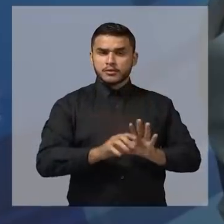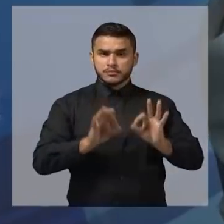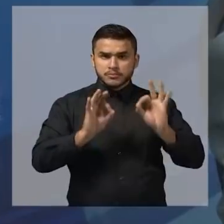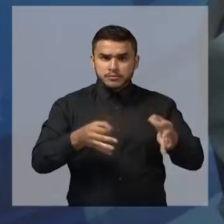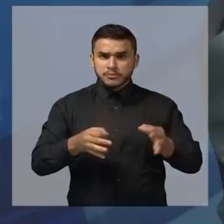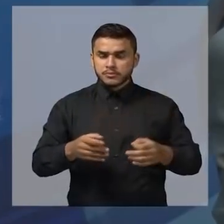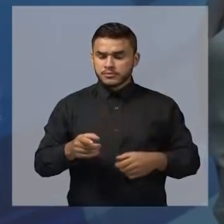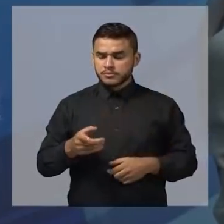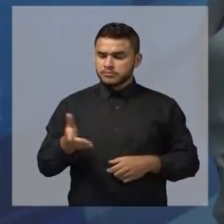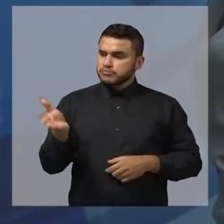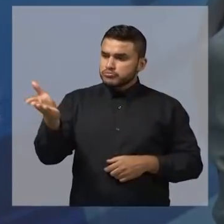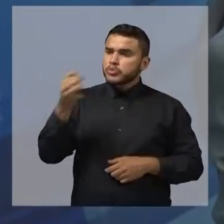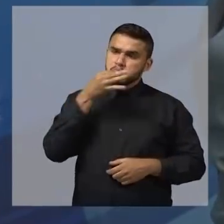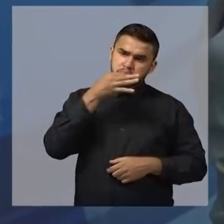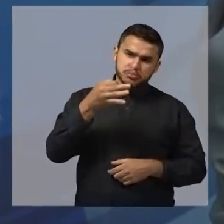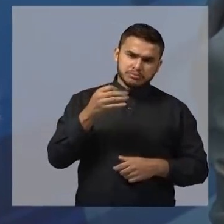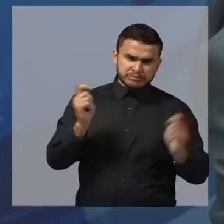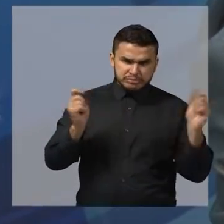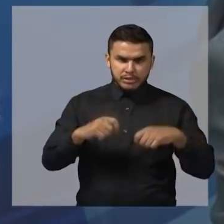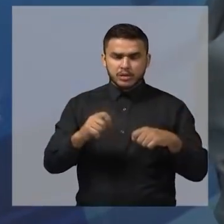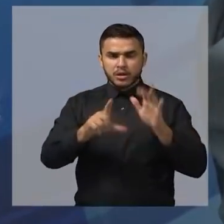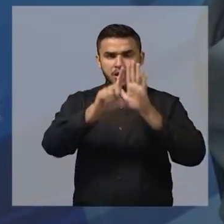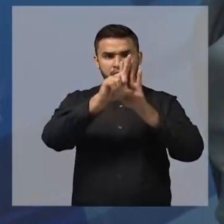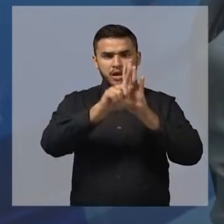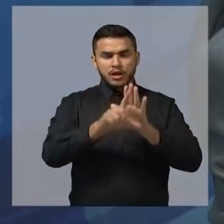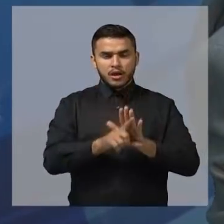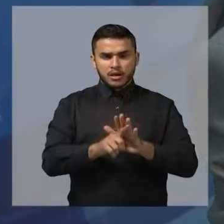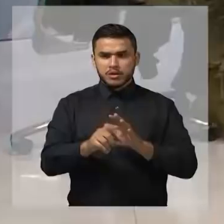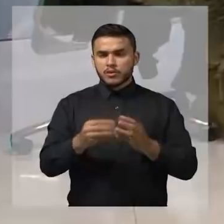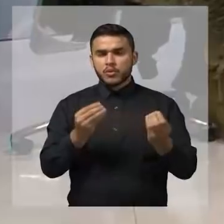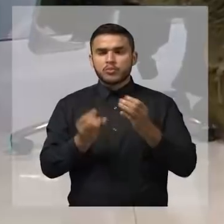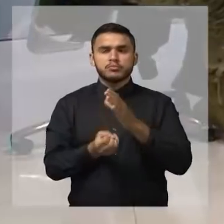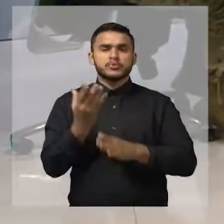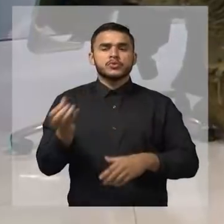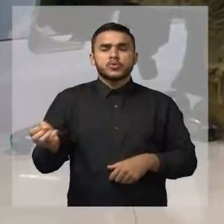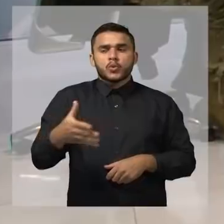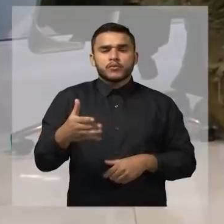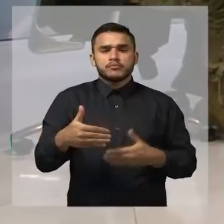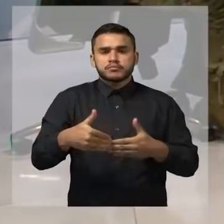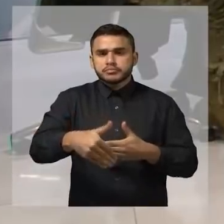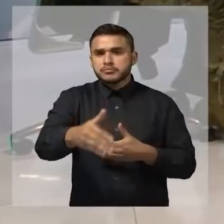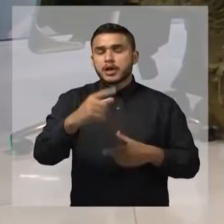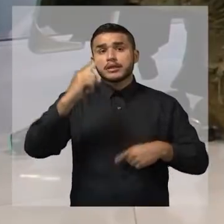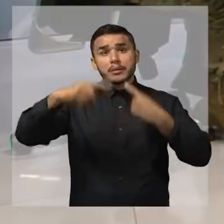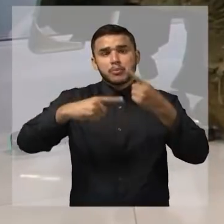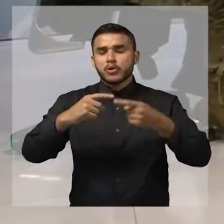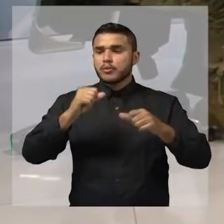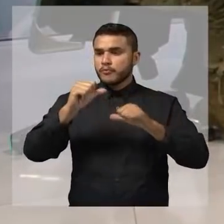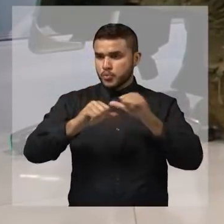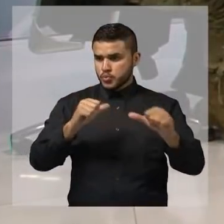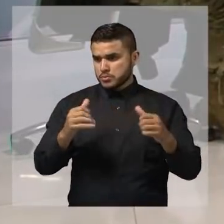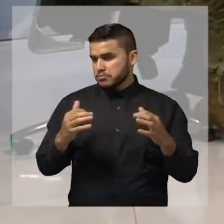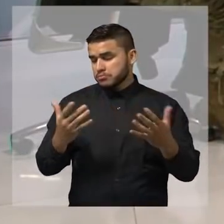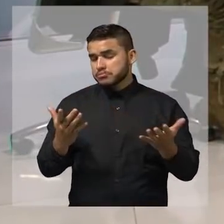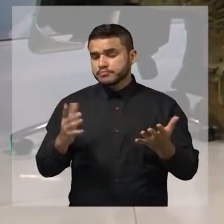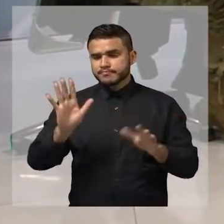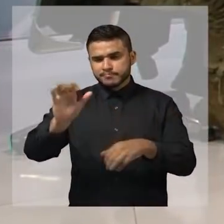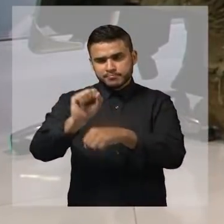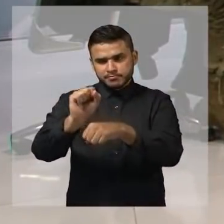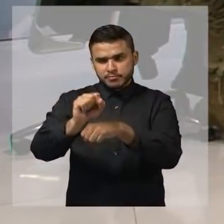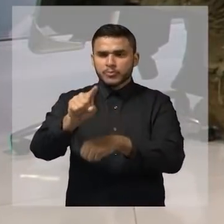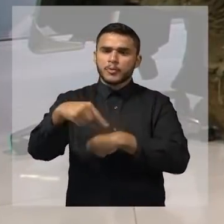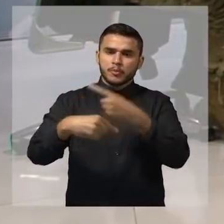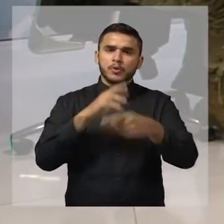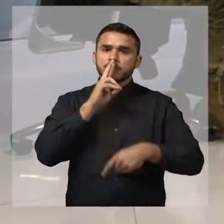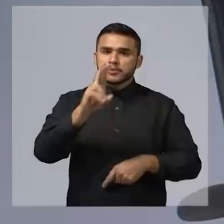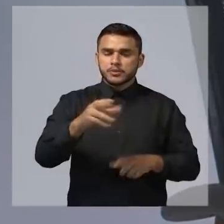de temporalidade transitória? O senhor vai responder isso no próximo intervalo, que a produção já me avisa que nós temos que encerrar esse